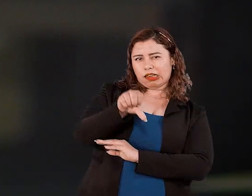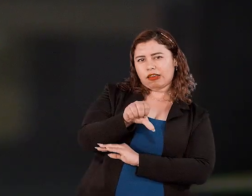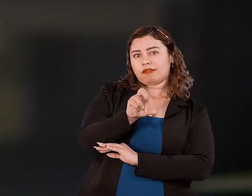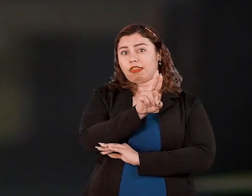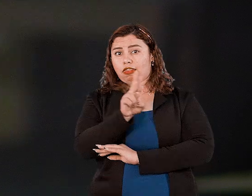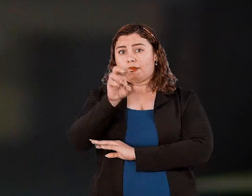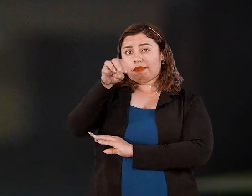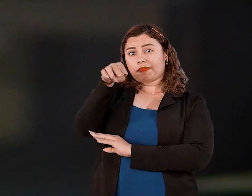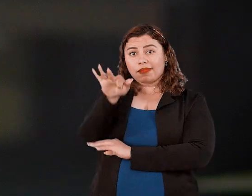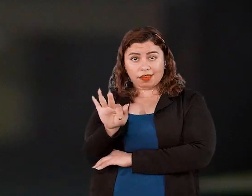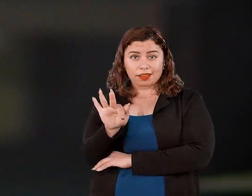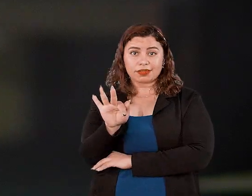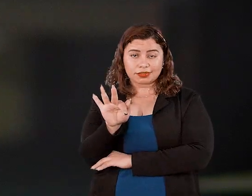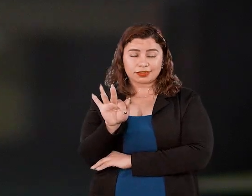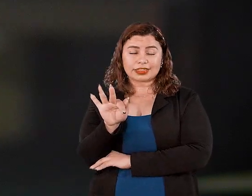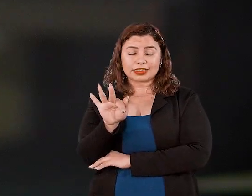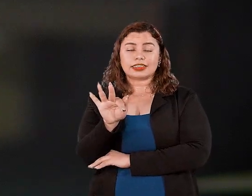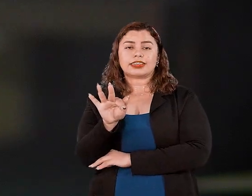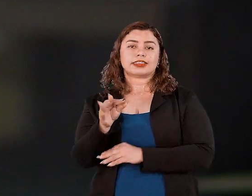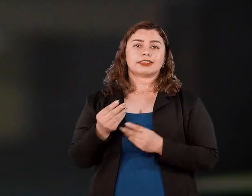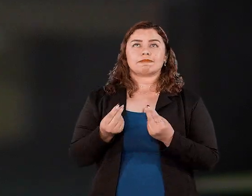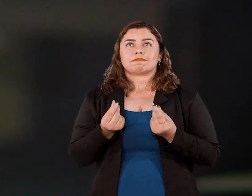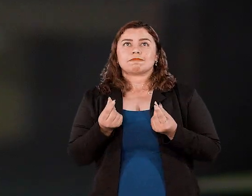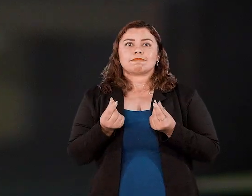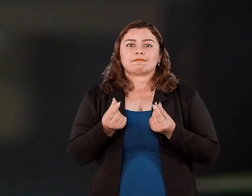XIX, chamado Manuel Florencio,